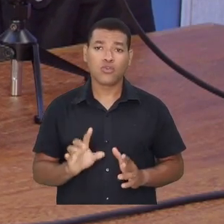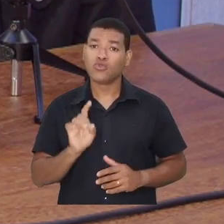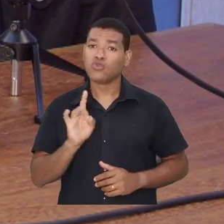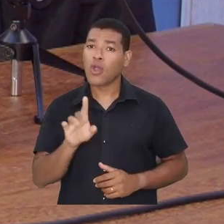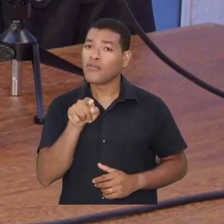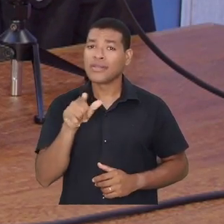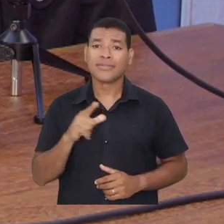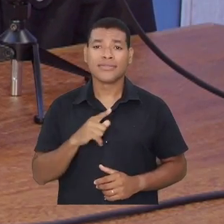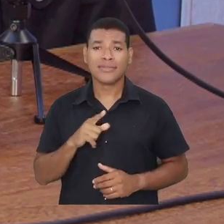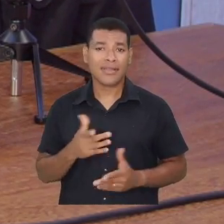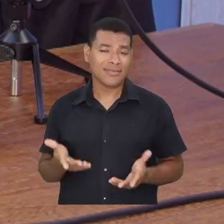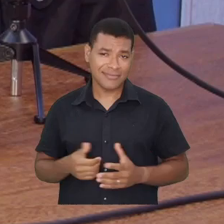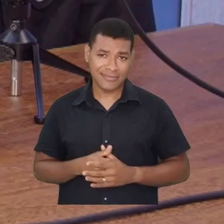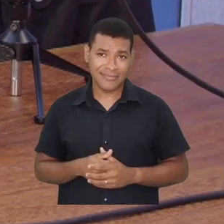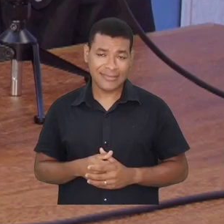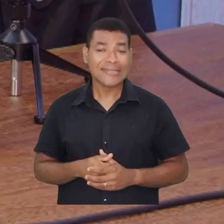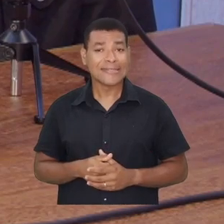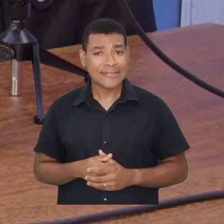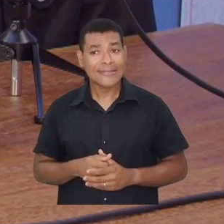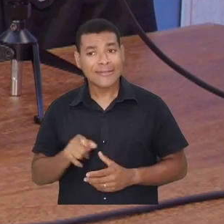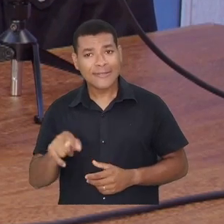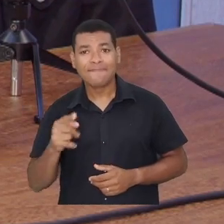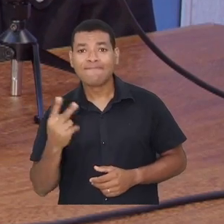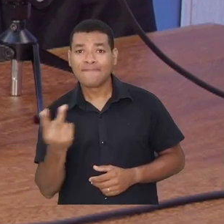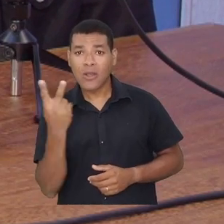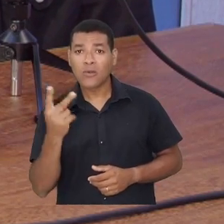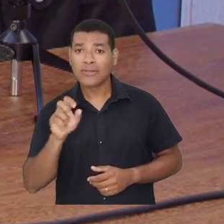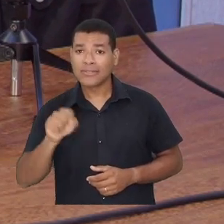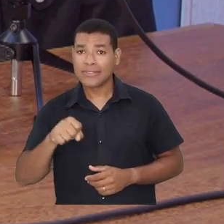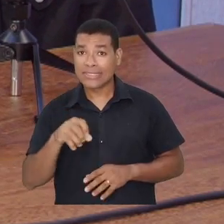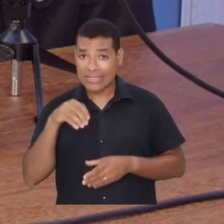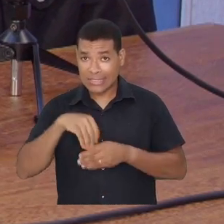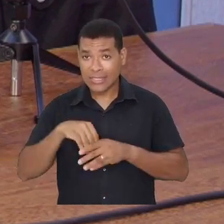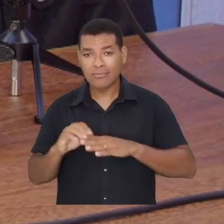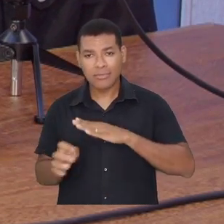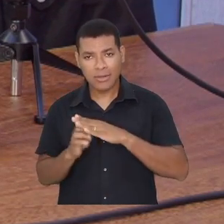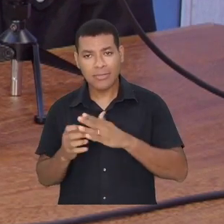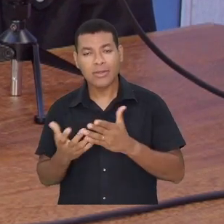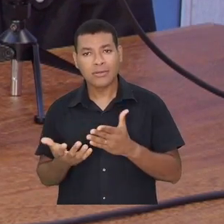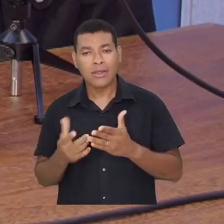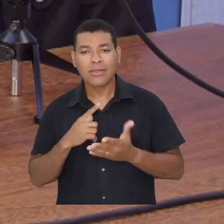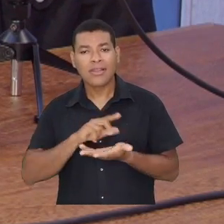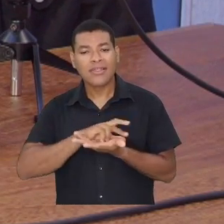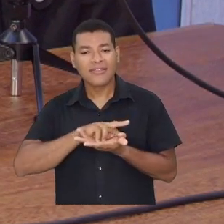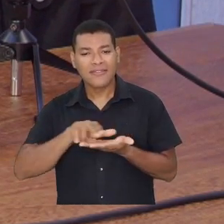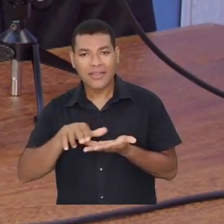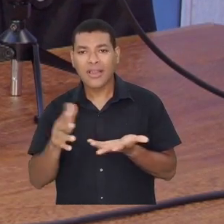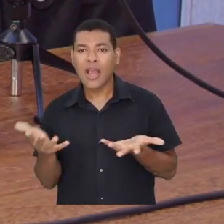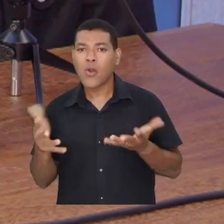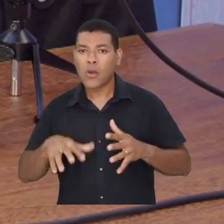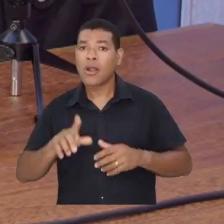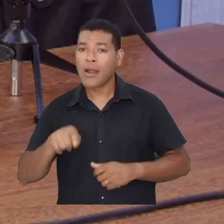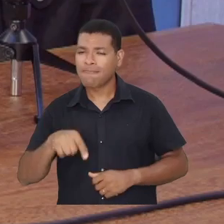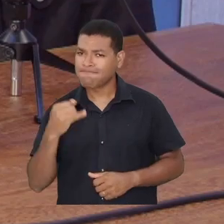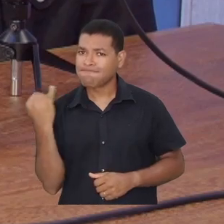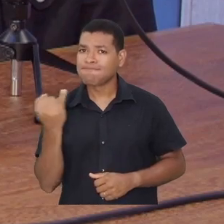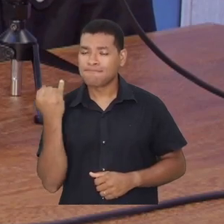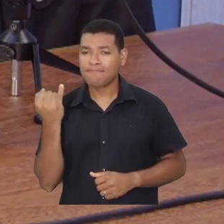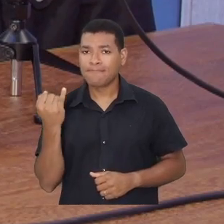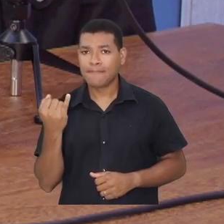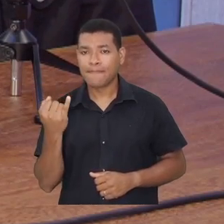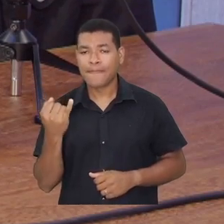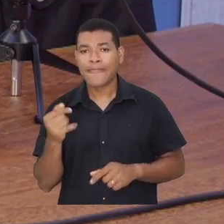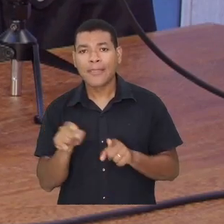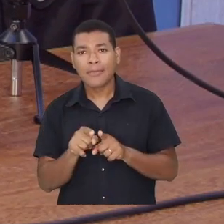você tem aquilo. Então, isso é muito valorizado dentro da companhia. Então, diversidade e inclusão é fundamental.